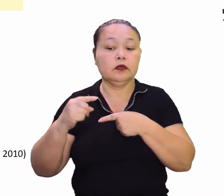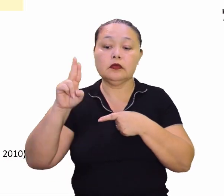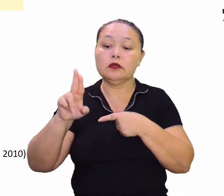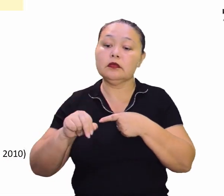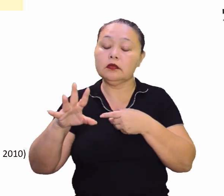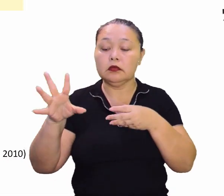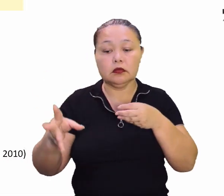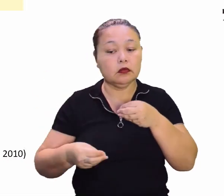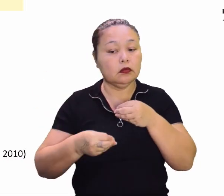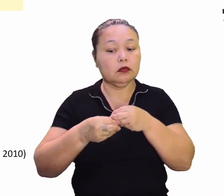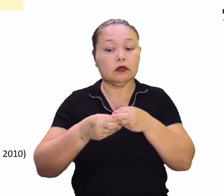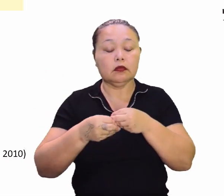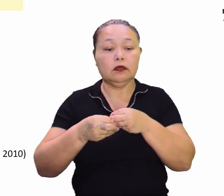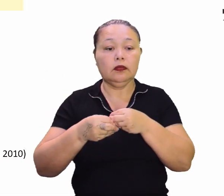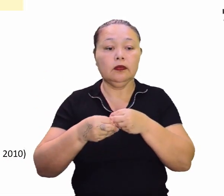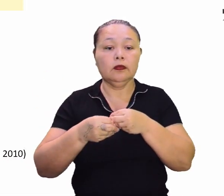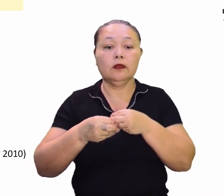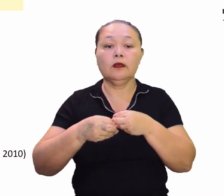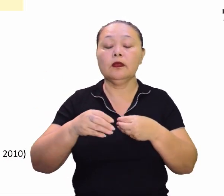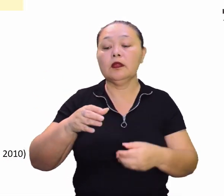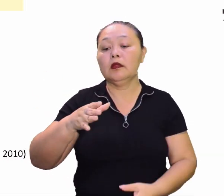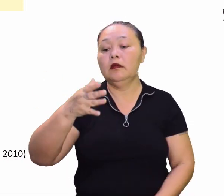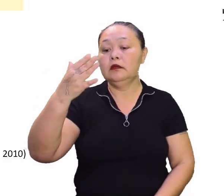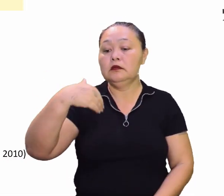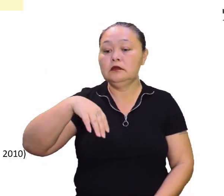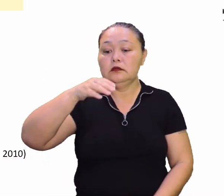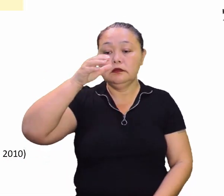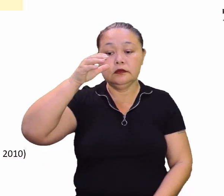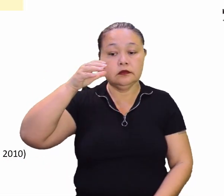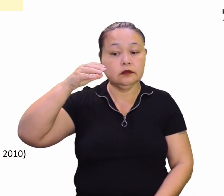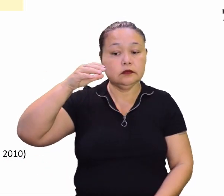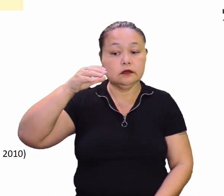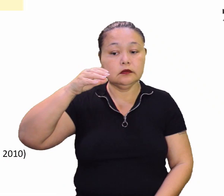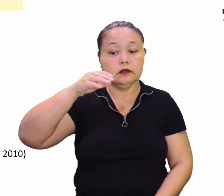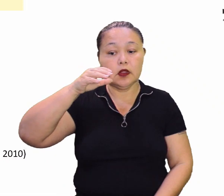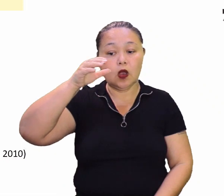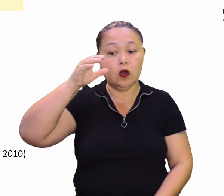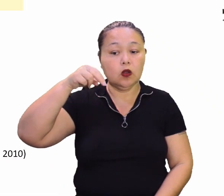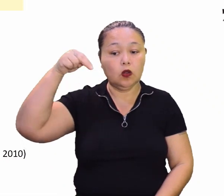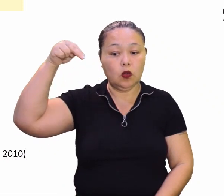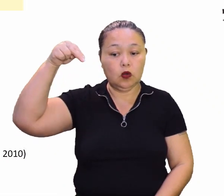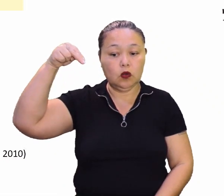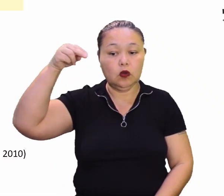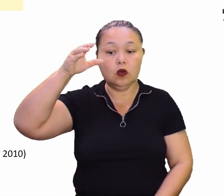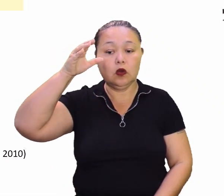se unificou. Coreia do Norte é um país pobre,